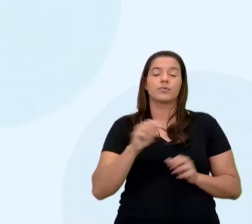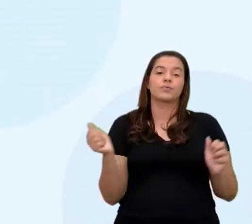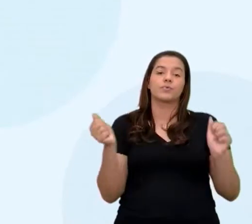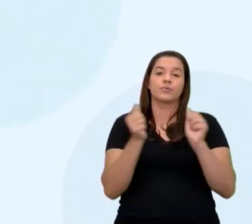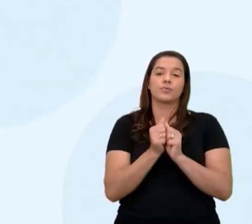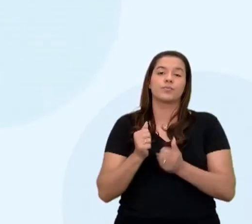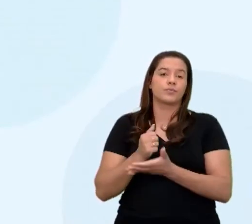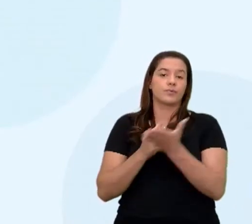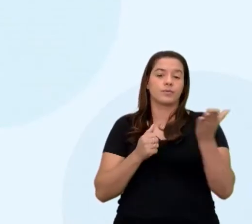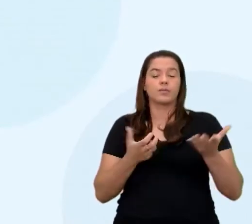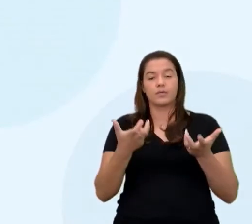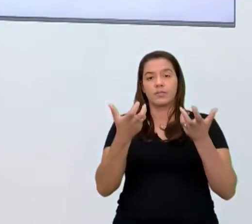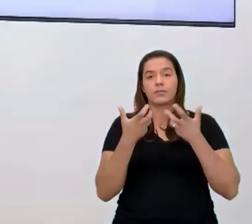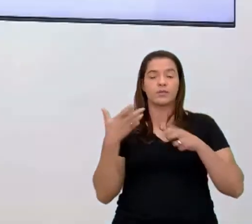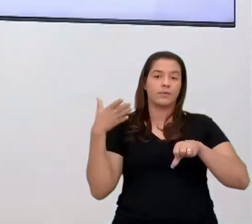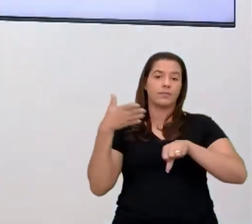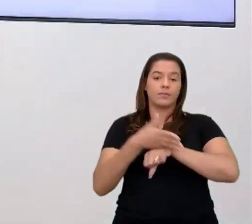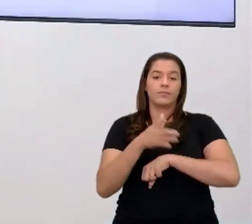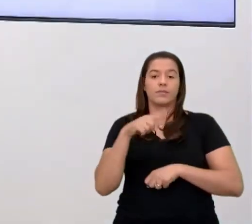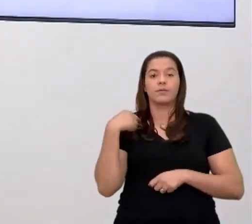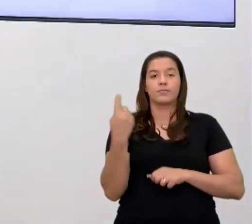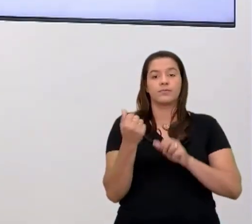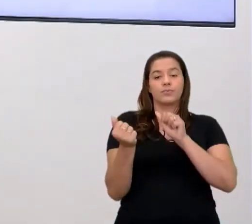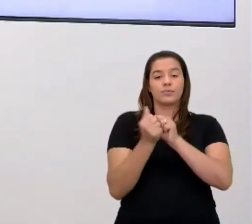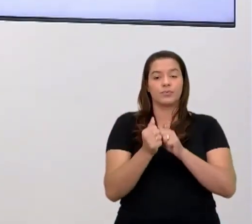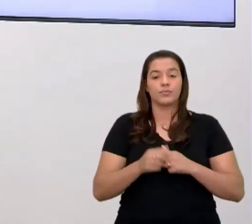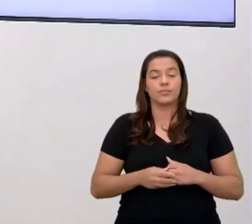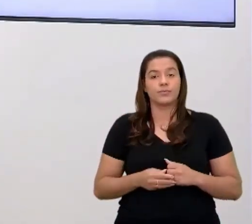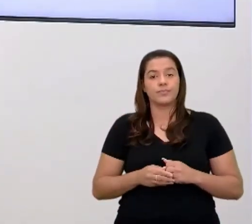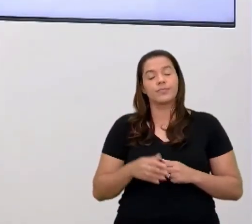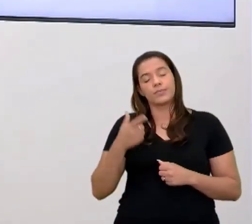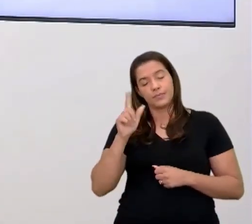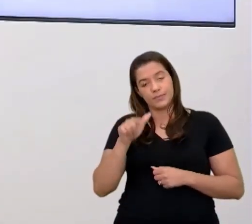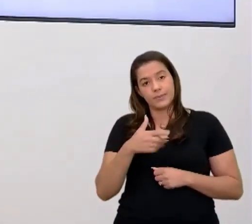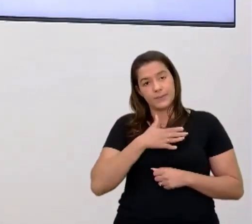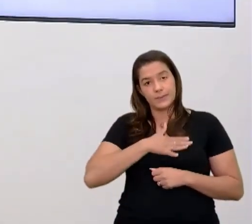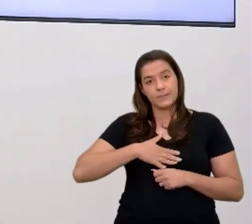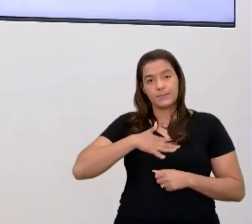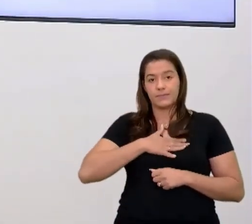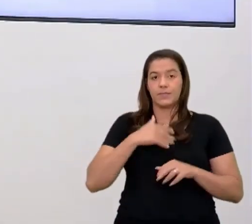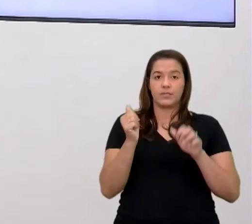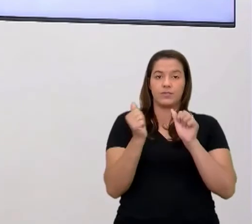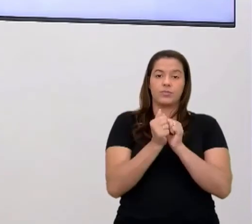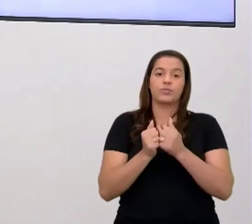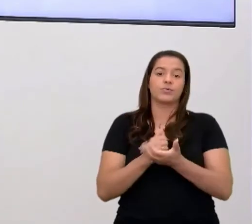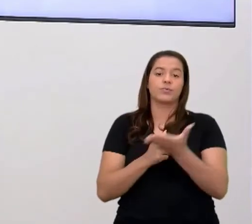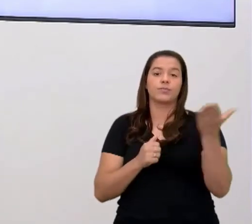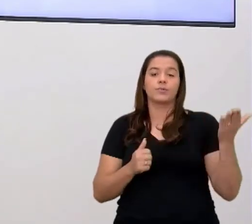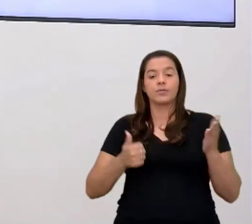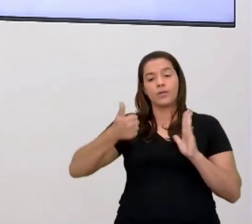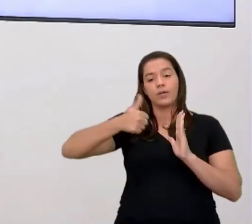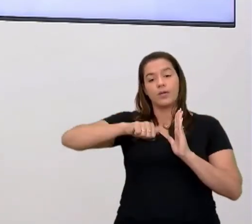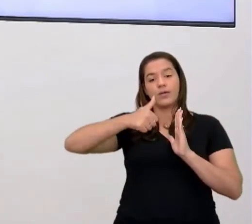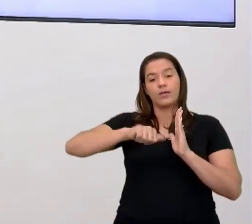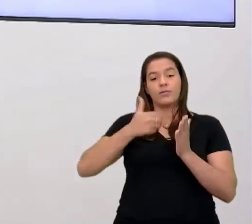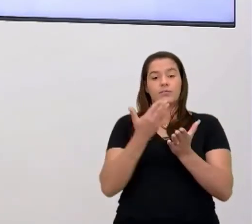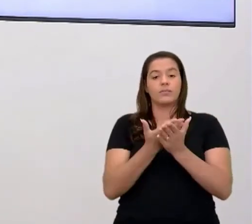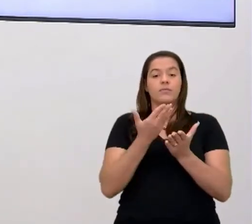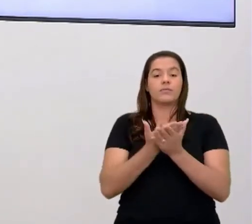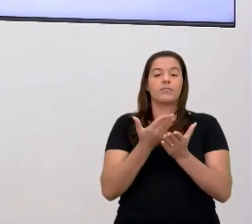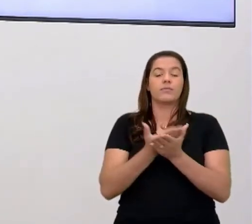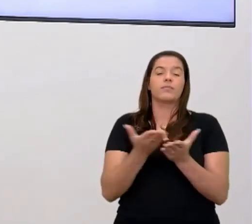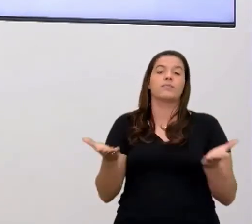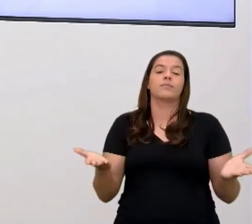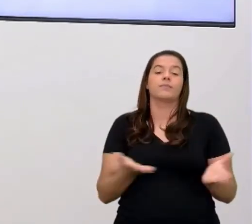aqueles que quiserem participar com a gente aqui, tá? Então foi um prazer estar com vocês hoje. Avalie a